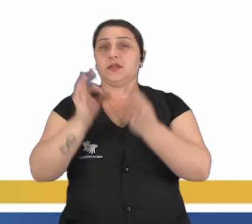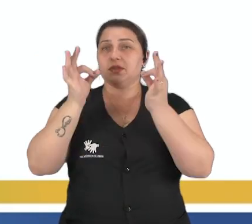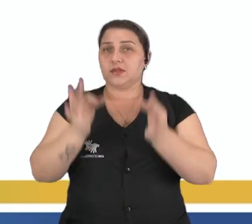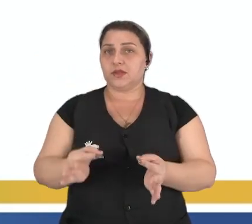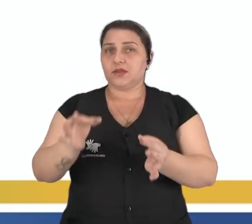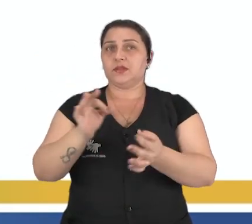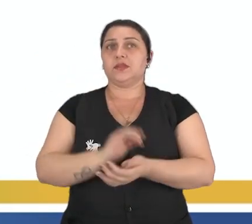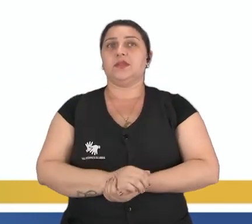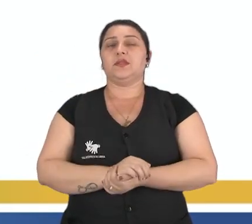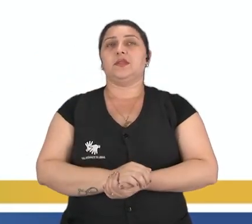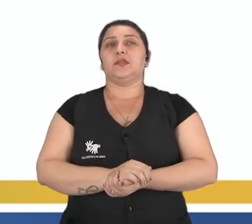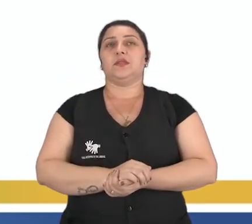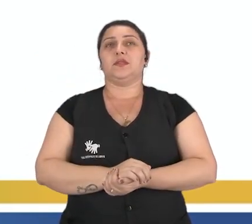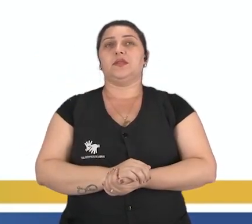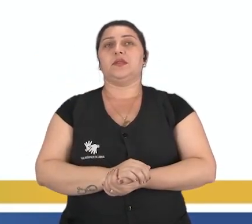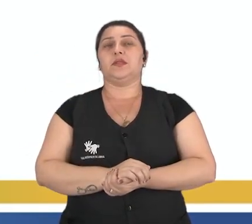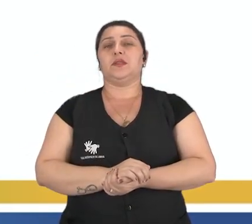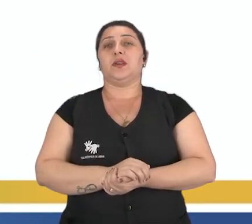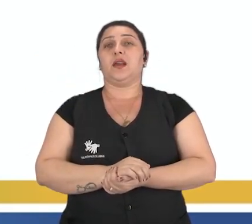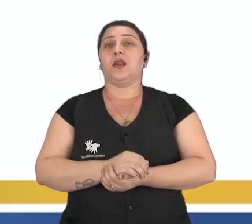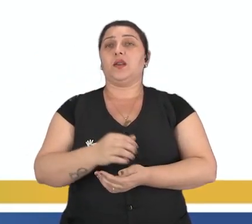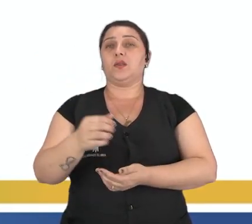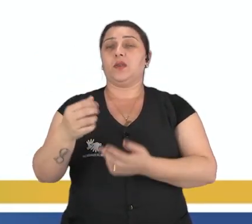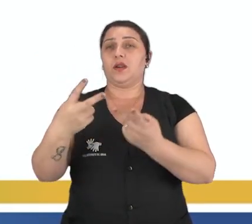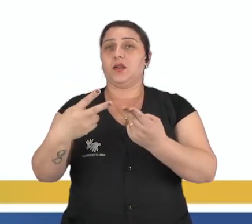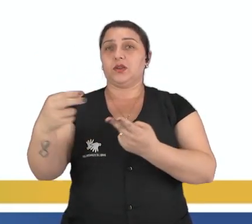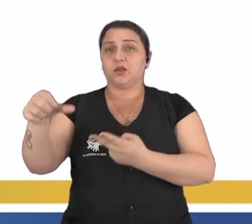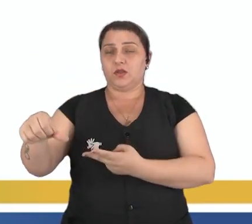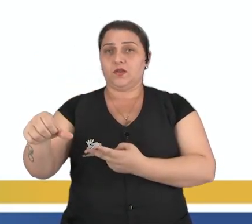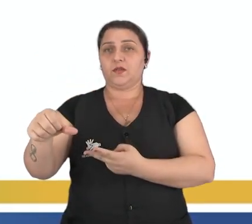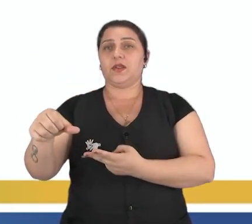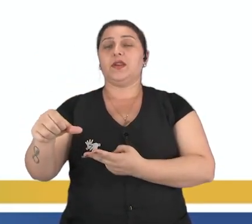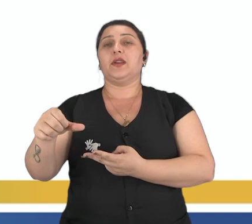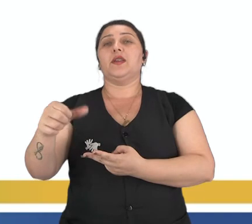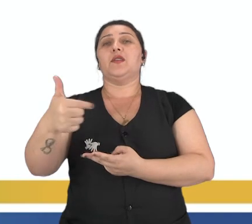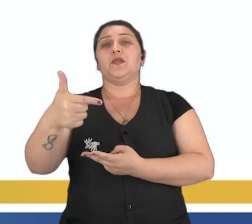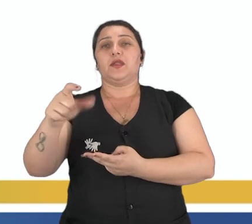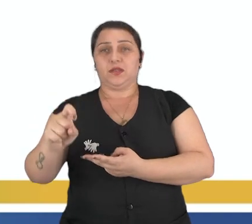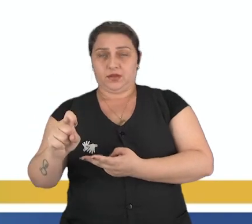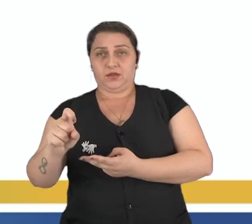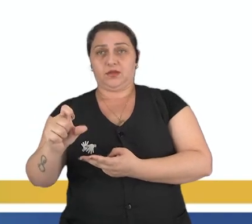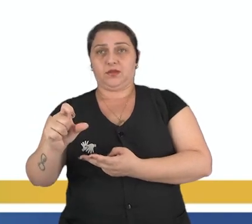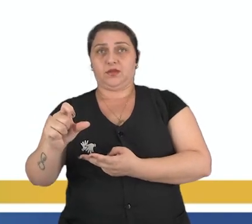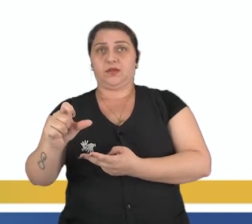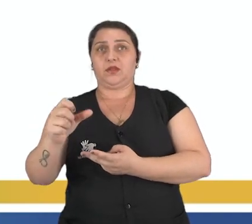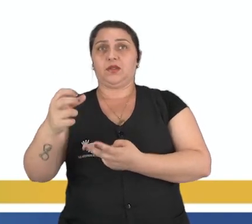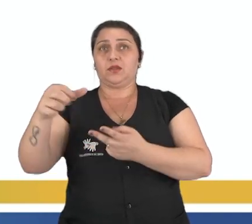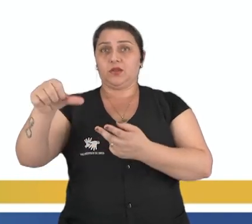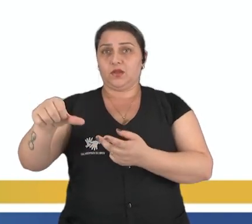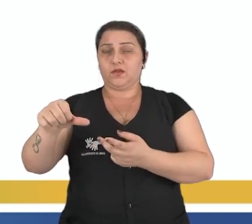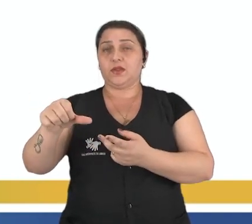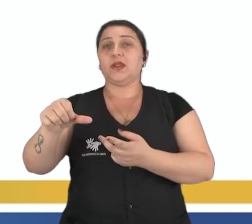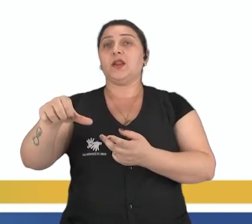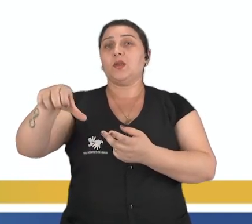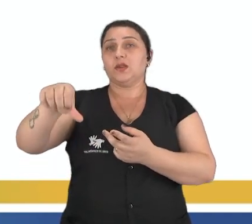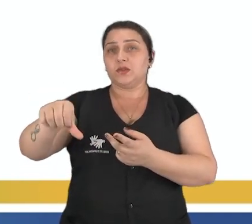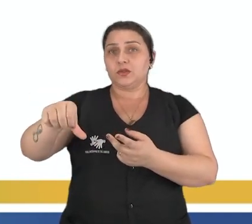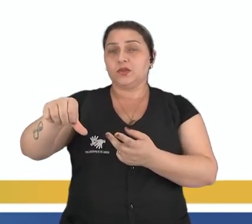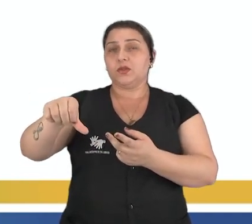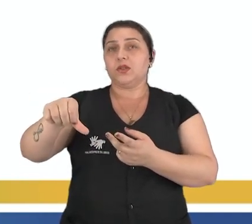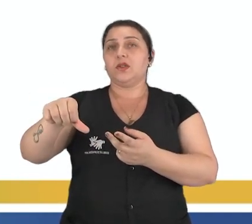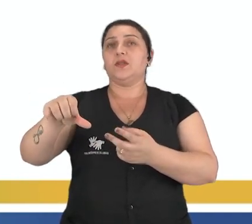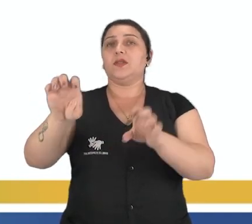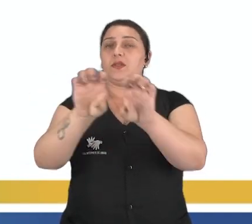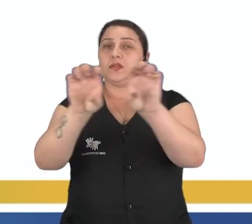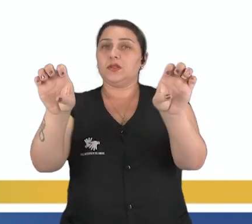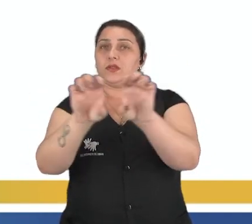certo? x² é igual a 9, porque 25 menos 16 dá 9. Se x² é igual a 9, equação de segundo